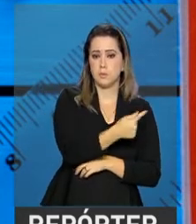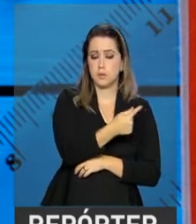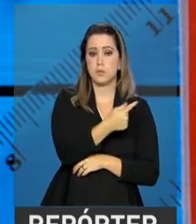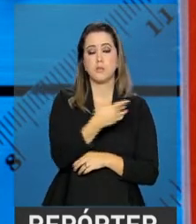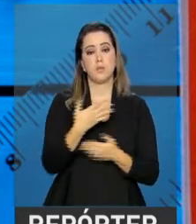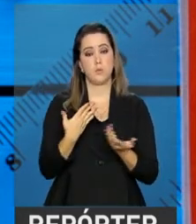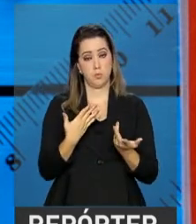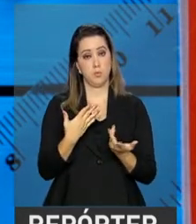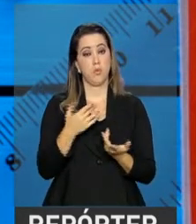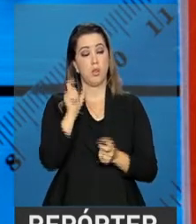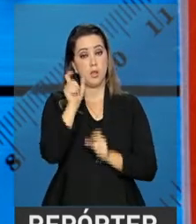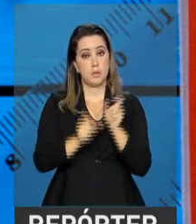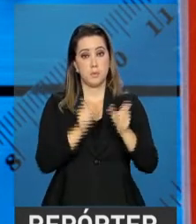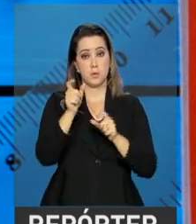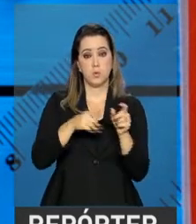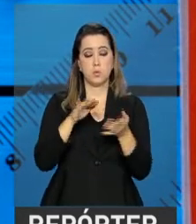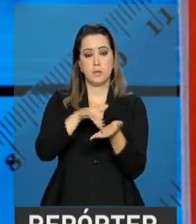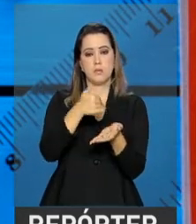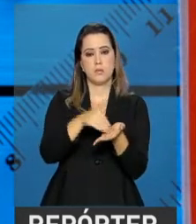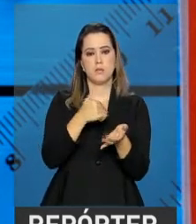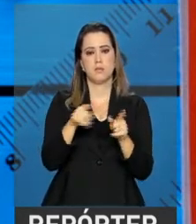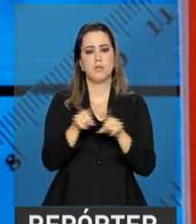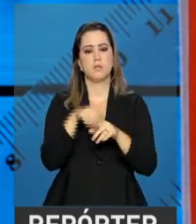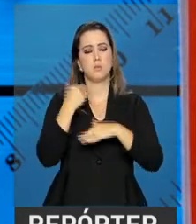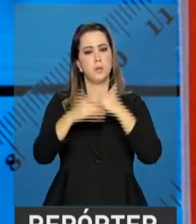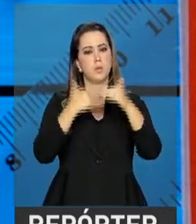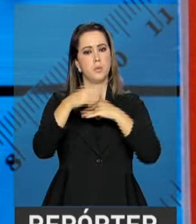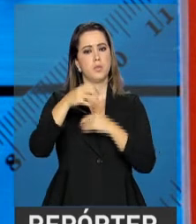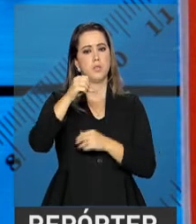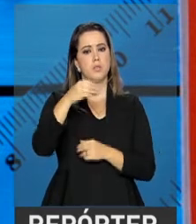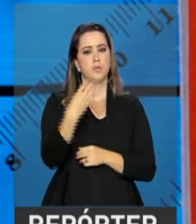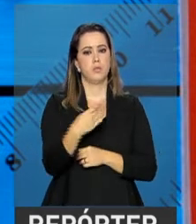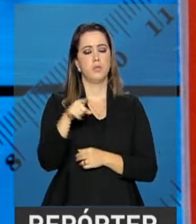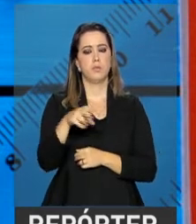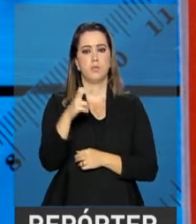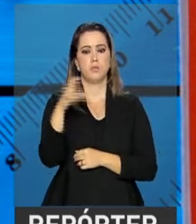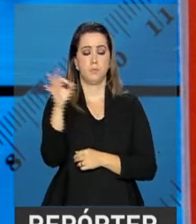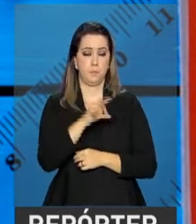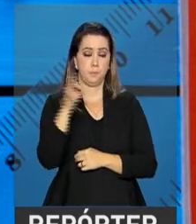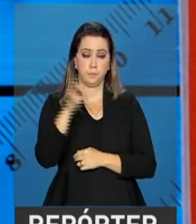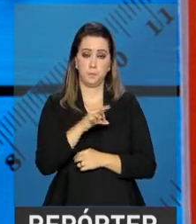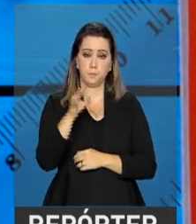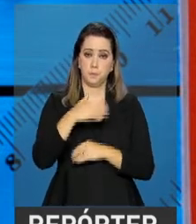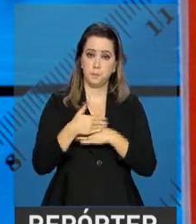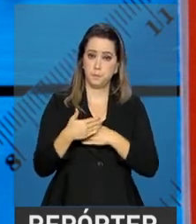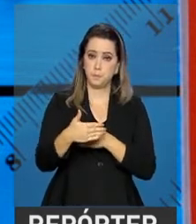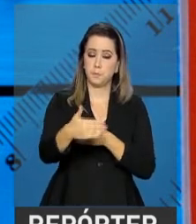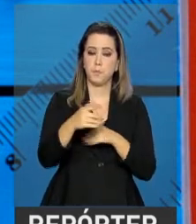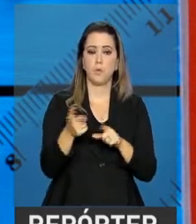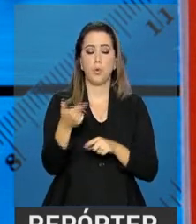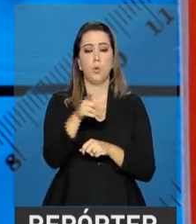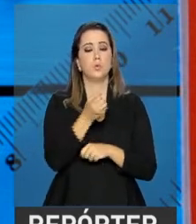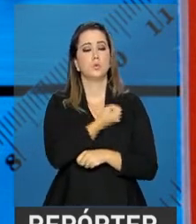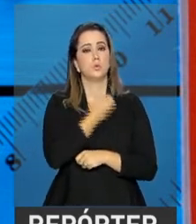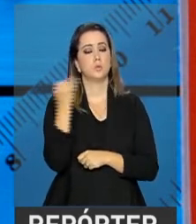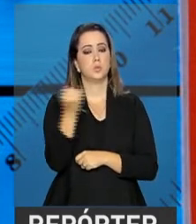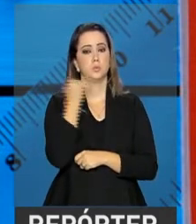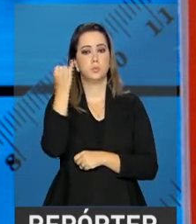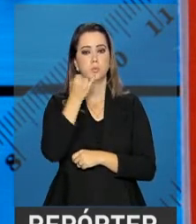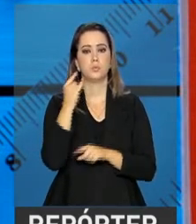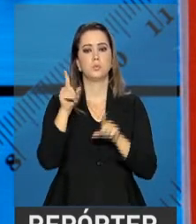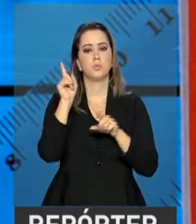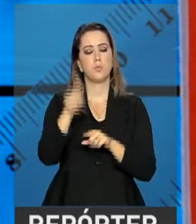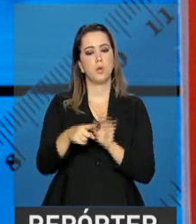de alunos matriculados em creches também aumentou 94,5 por cento nesse período outro dado divulgado pelo